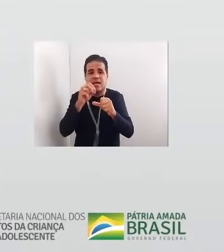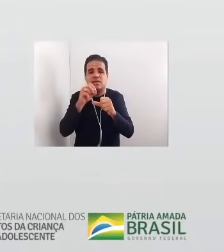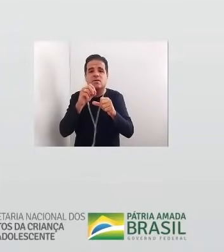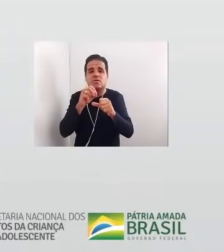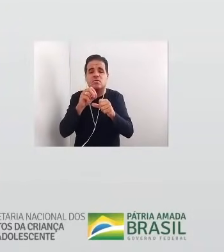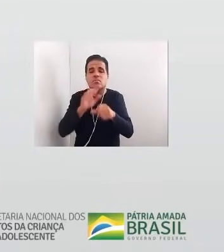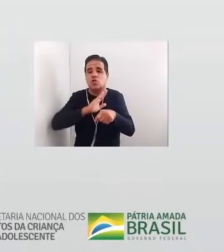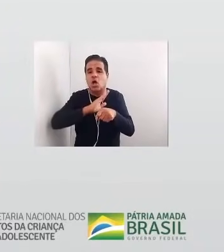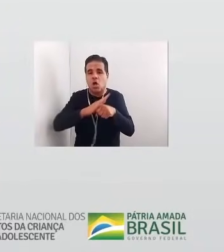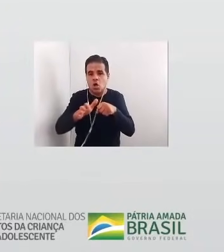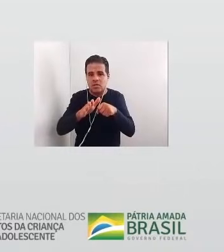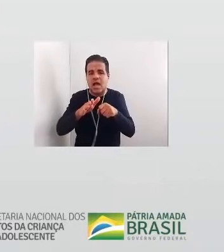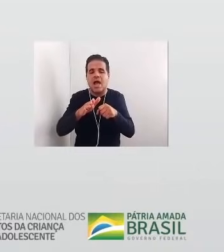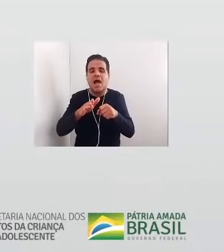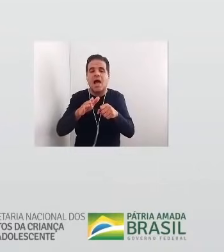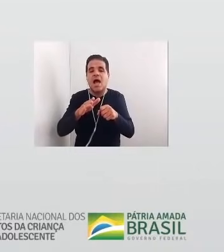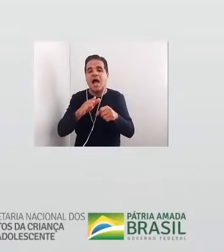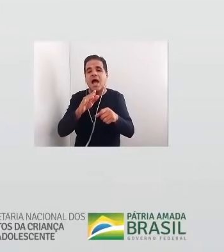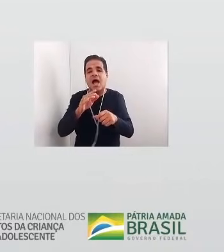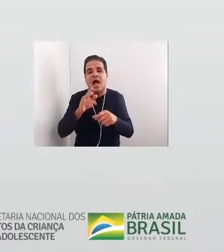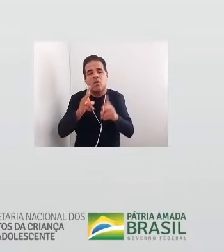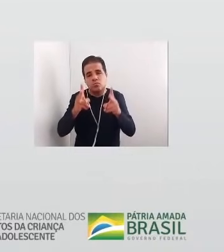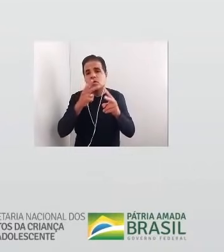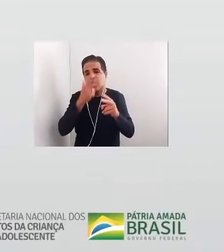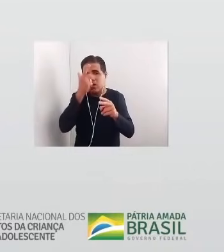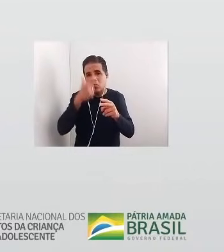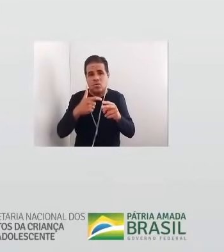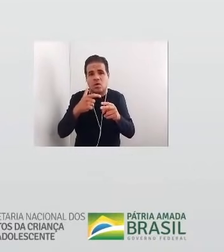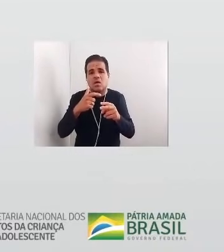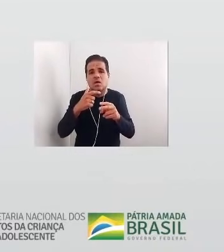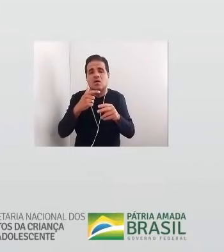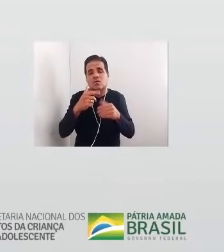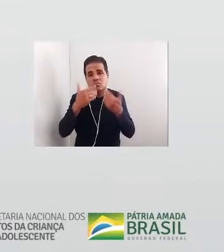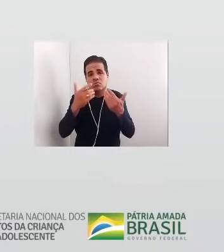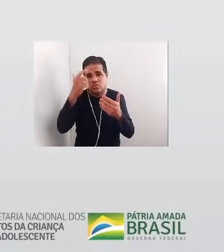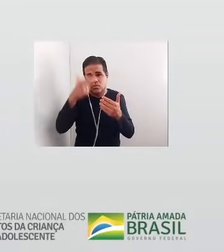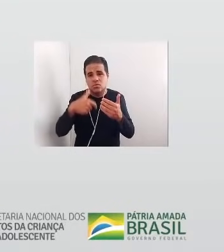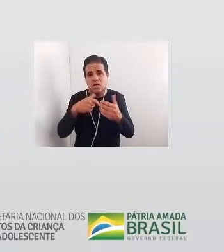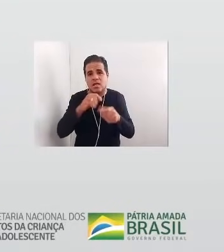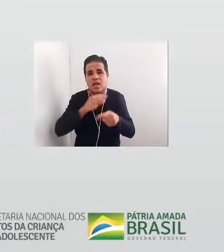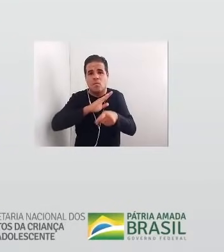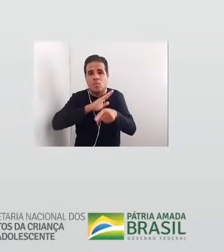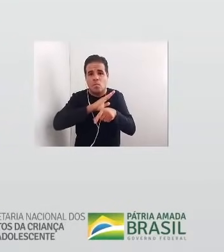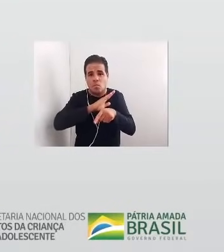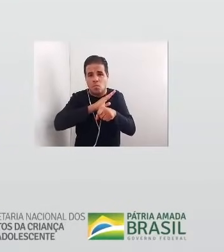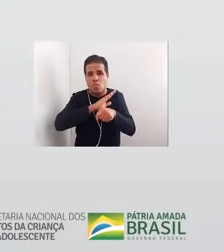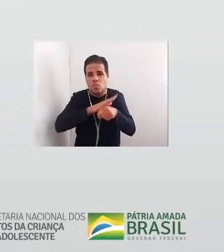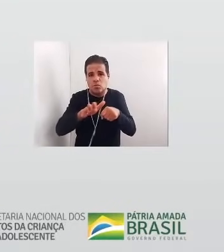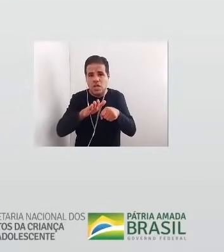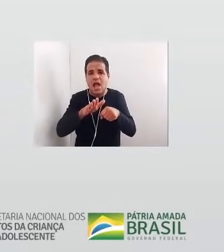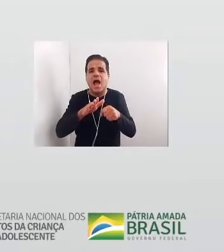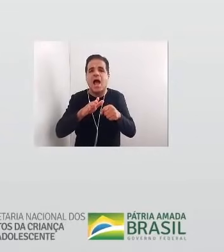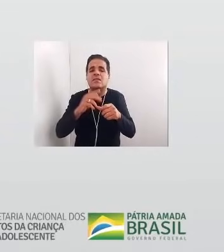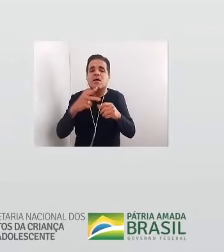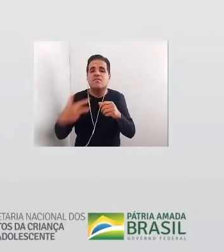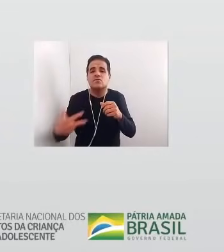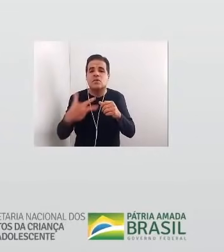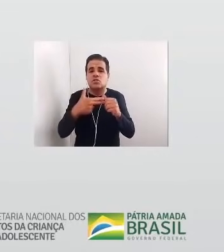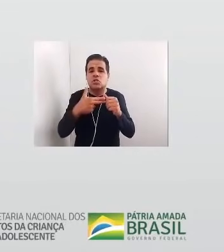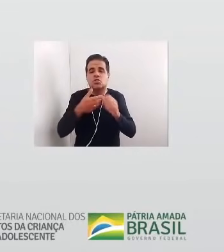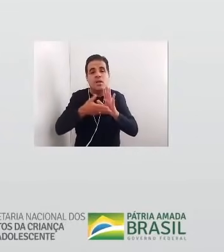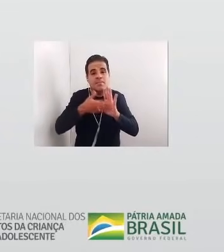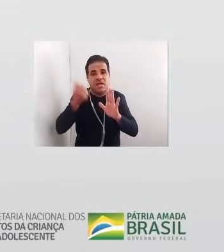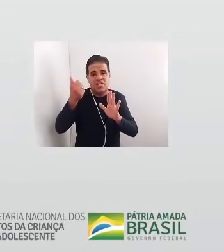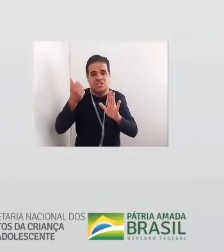de um órgão genital, a pessoa continua tendo o mesmo sexo, porém foi mutilada, né, ou fez uma cirurgia plástica. Mas